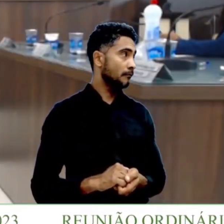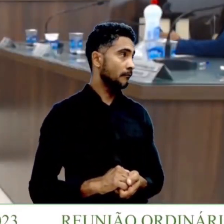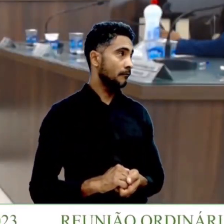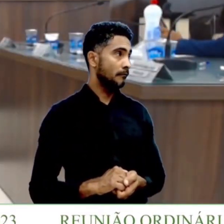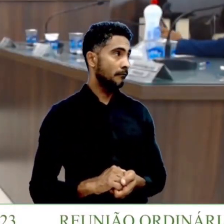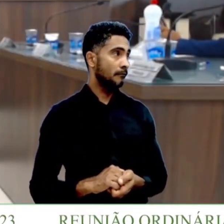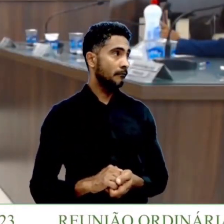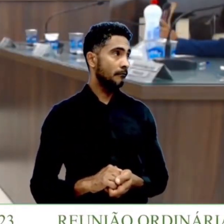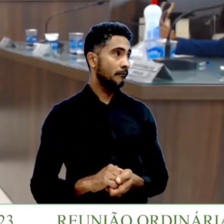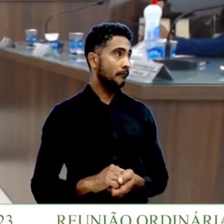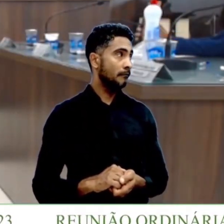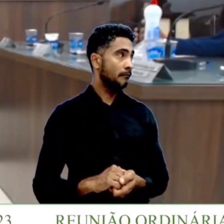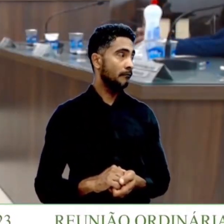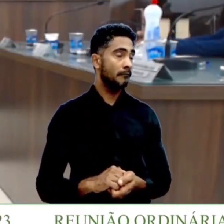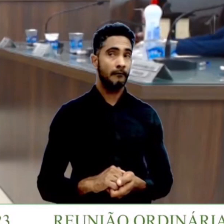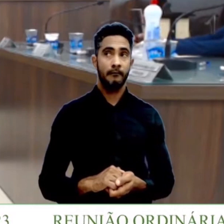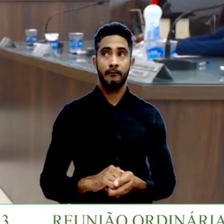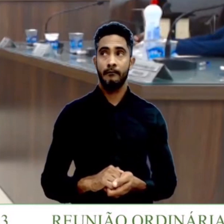É só isso mesmo, né?